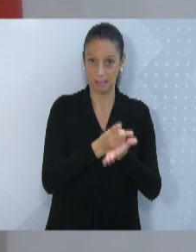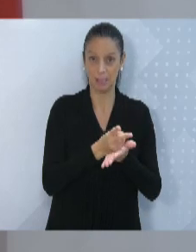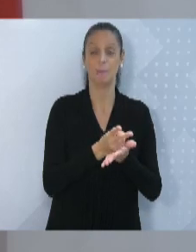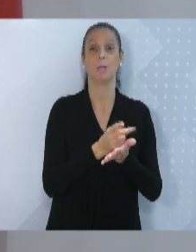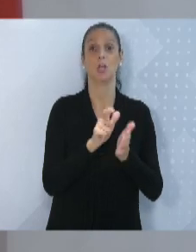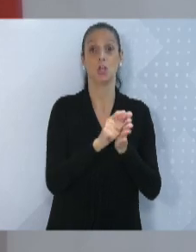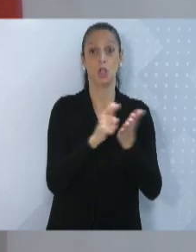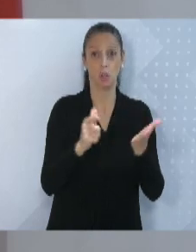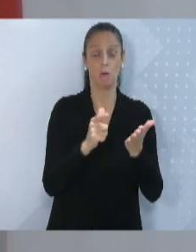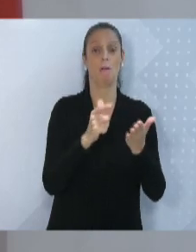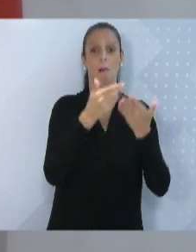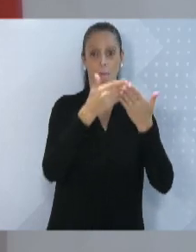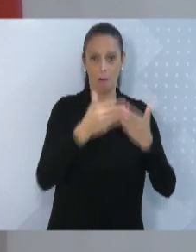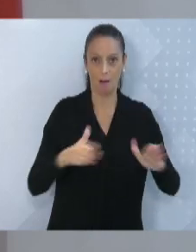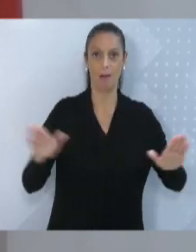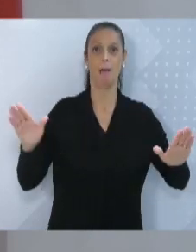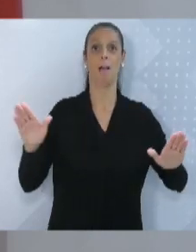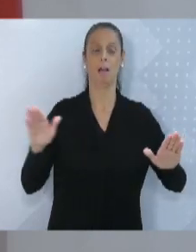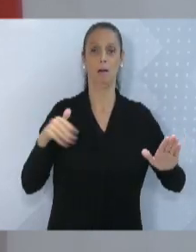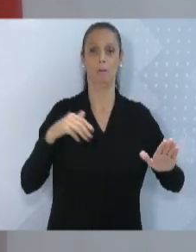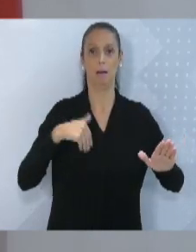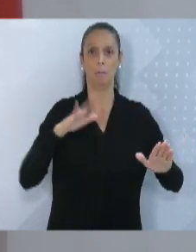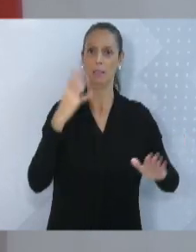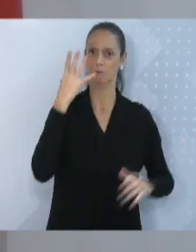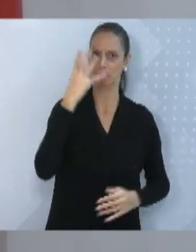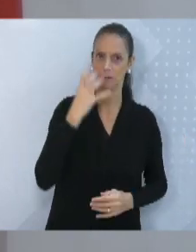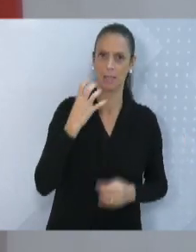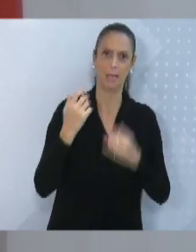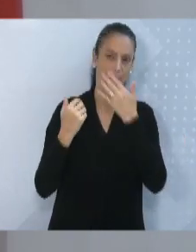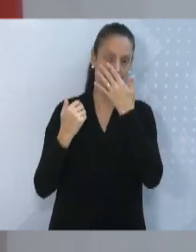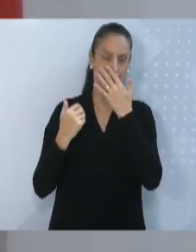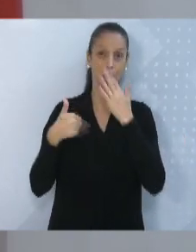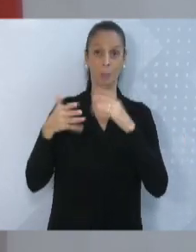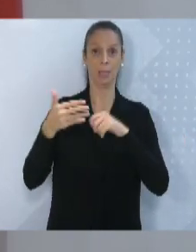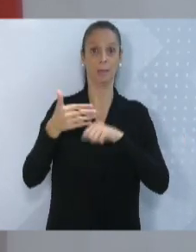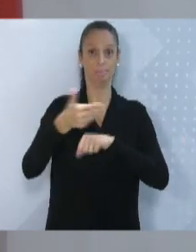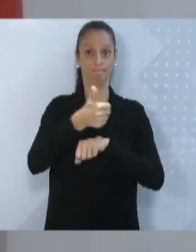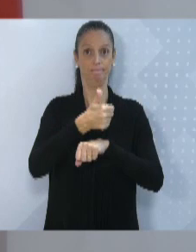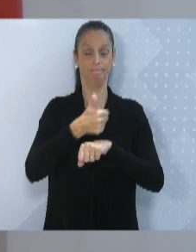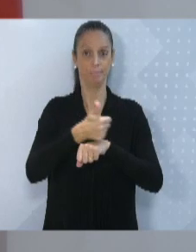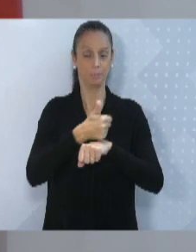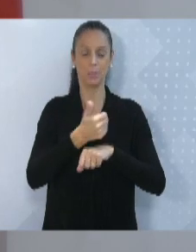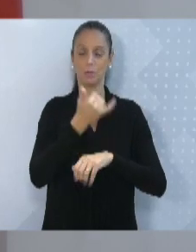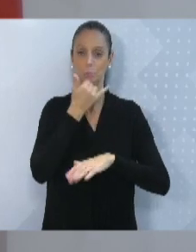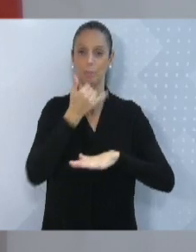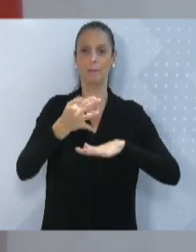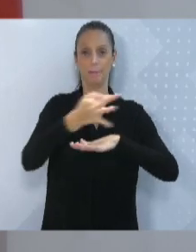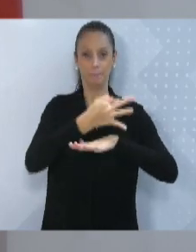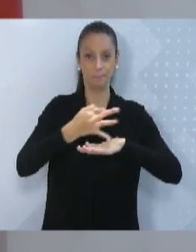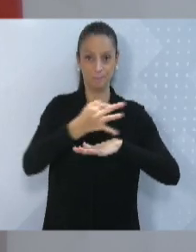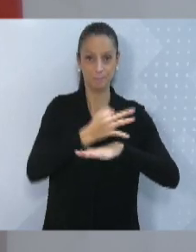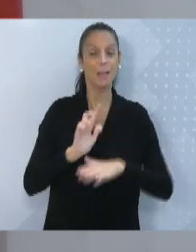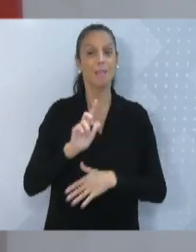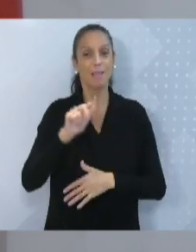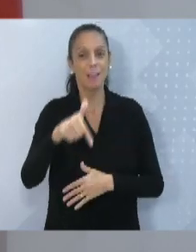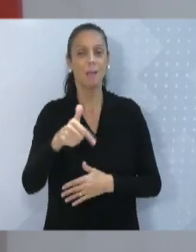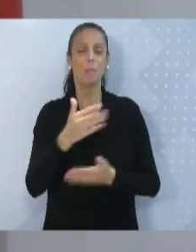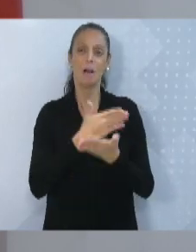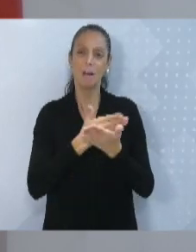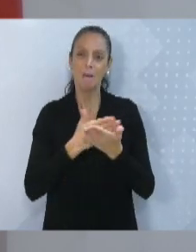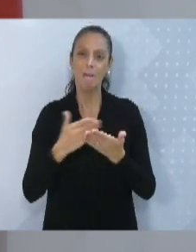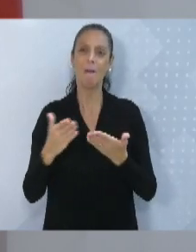né Mas sério mas é formal até mesmo e muitos momentos e depois logo